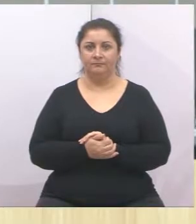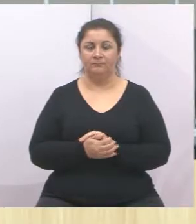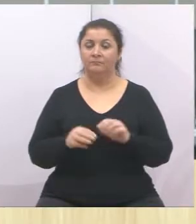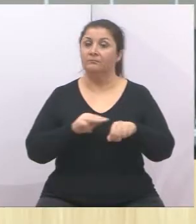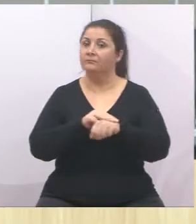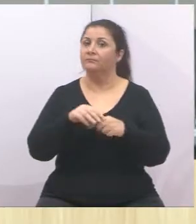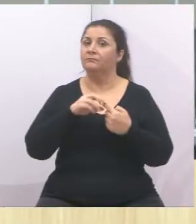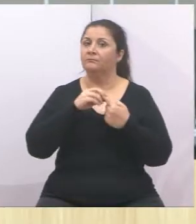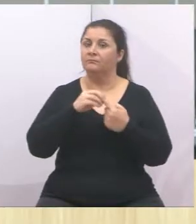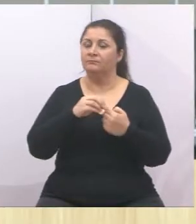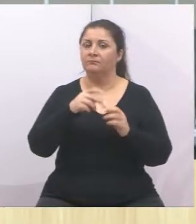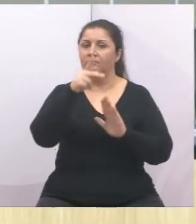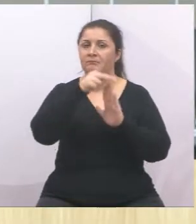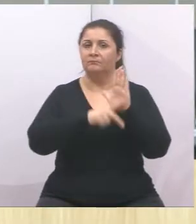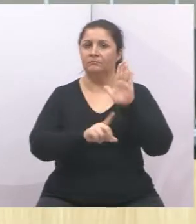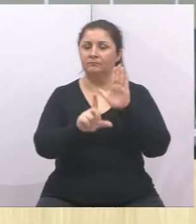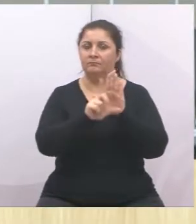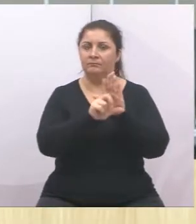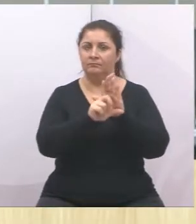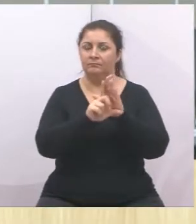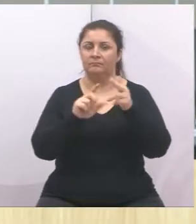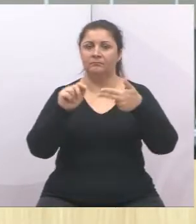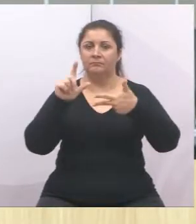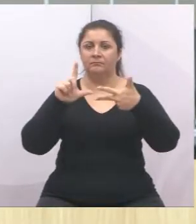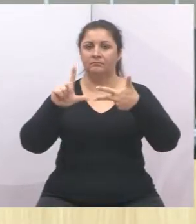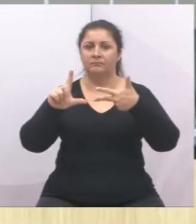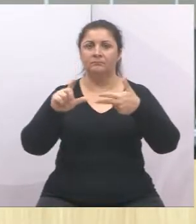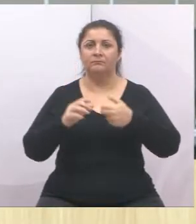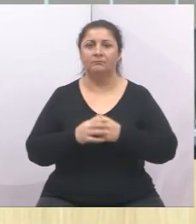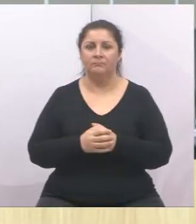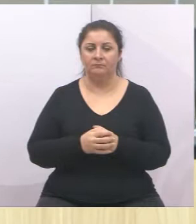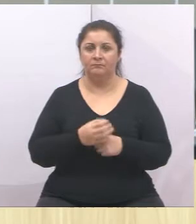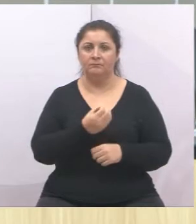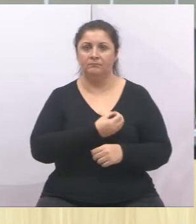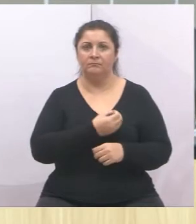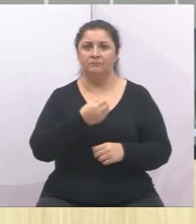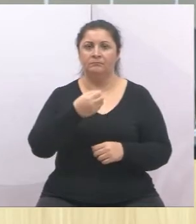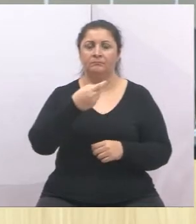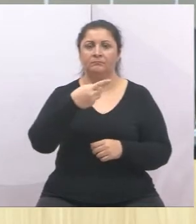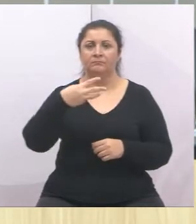Discussão única do projeto de lei do Legislativo número